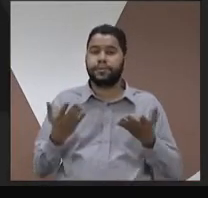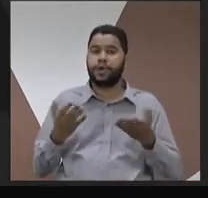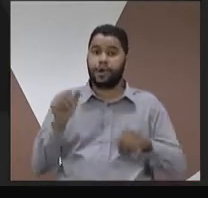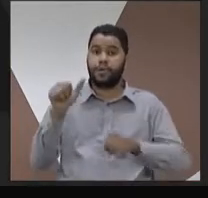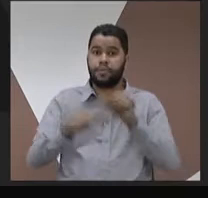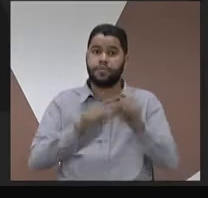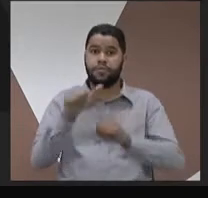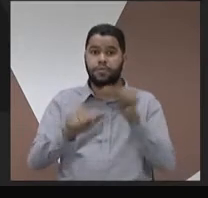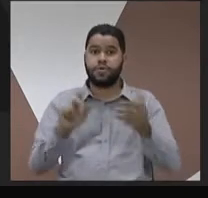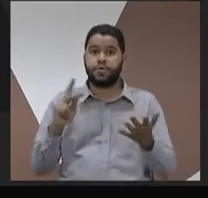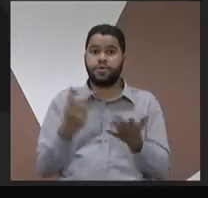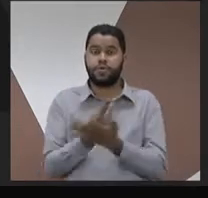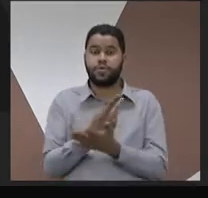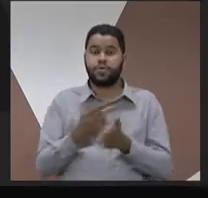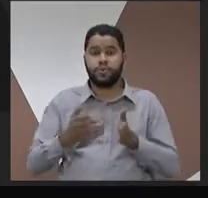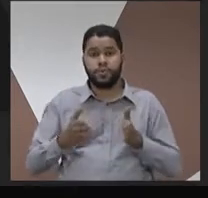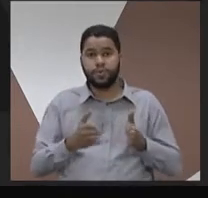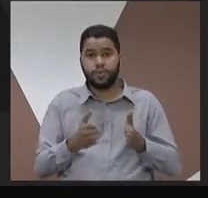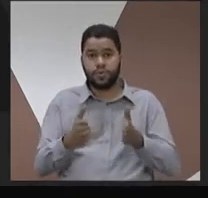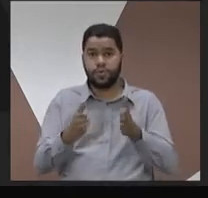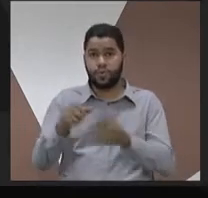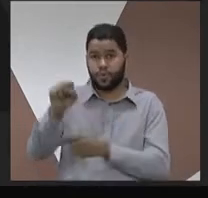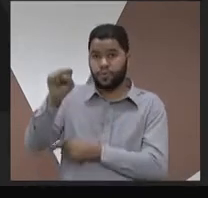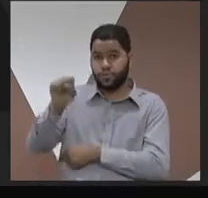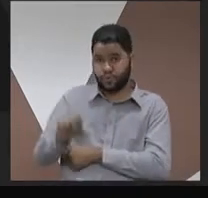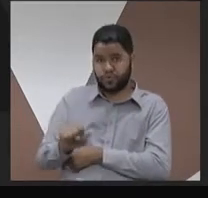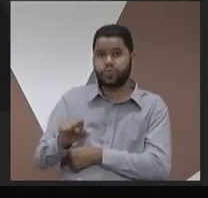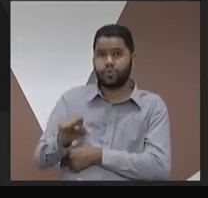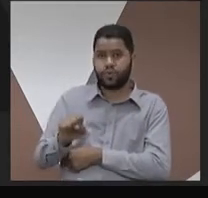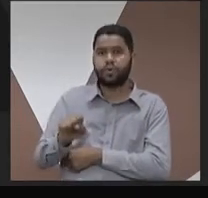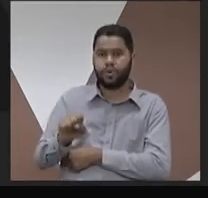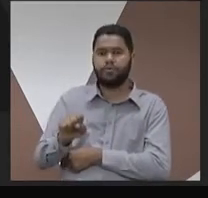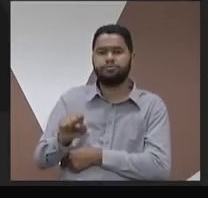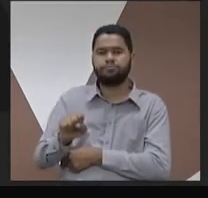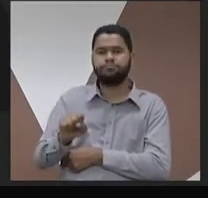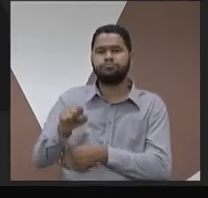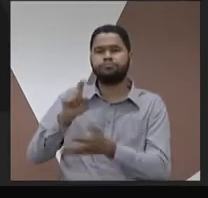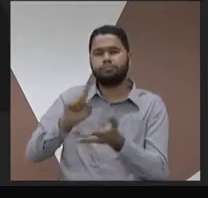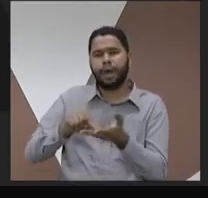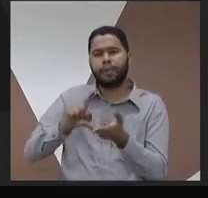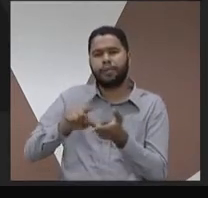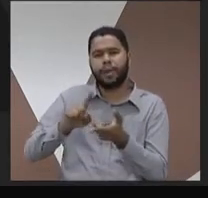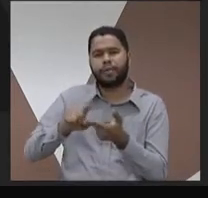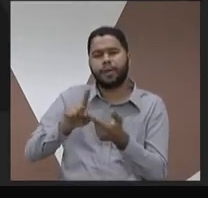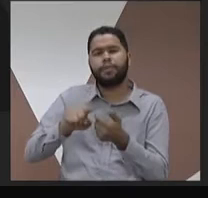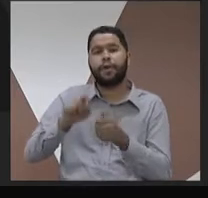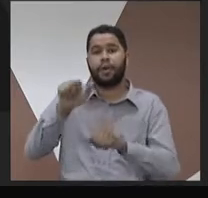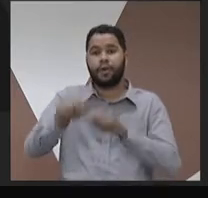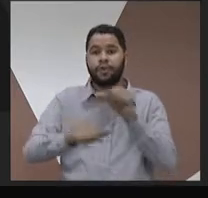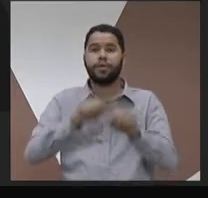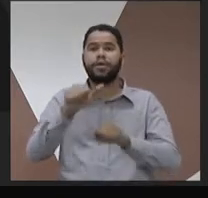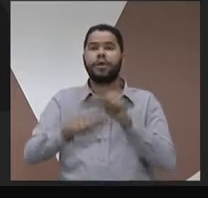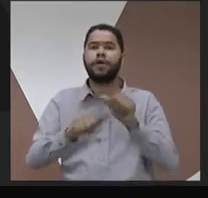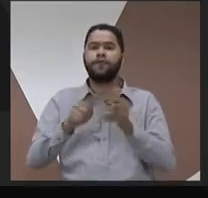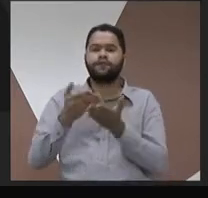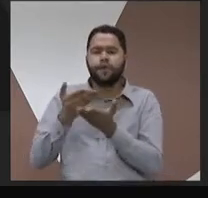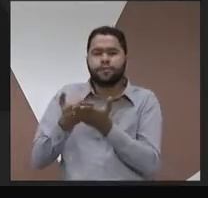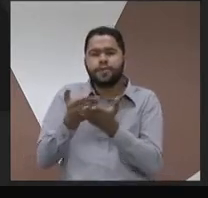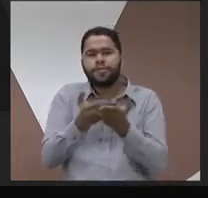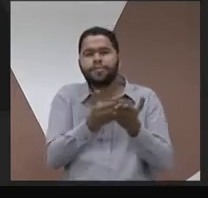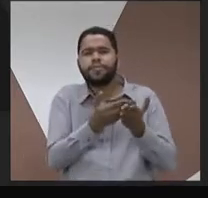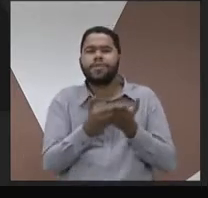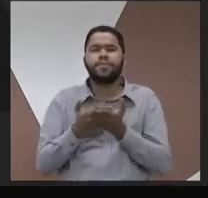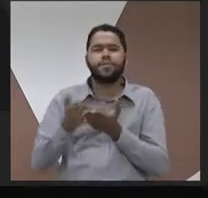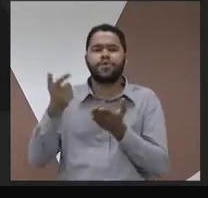mudança feita no traçado da Alça Sul, né? Então, foi acatado esse traçado, ele foi alterado, foi reestudado, porque